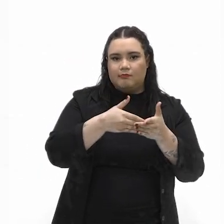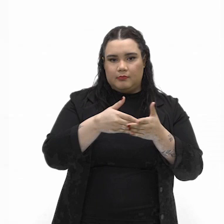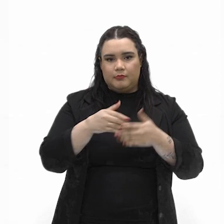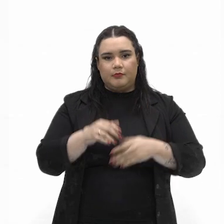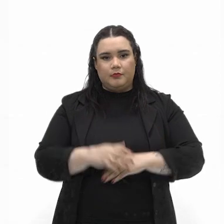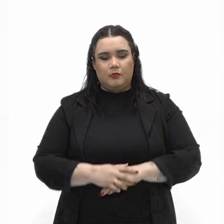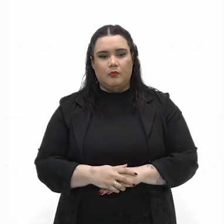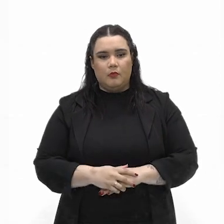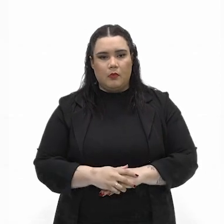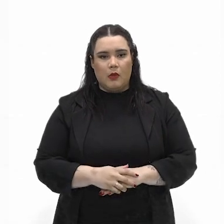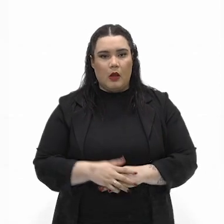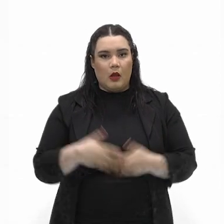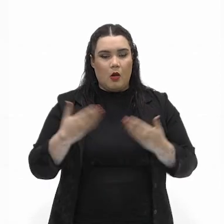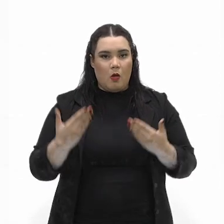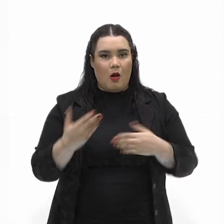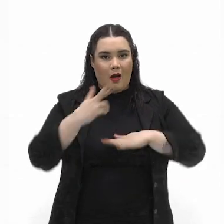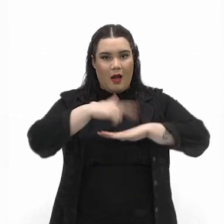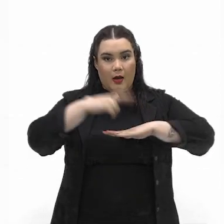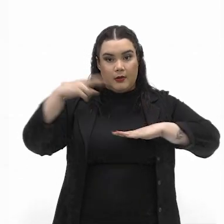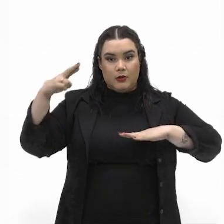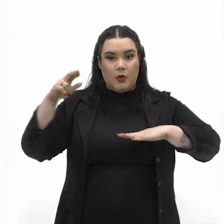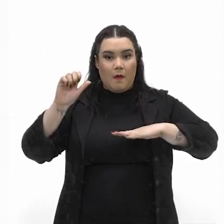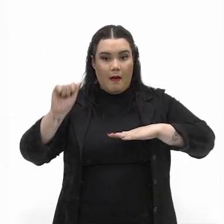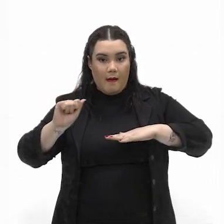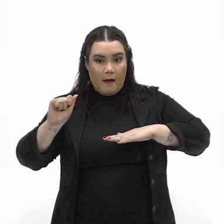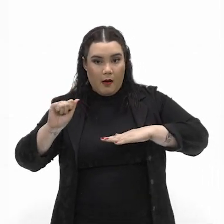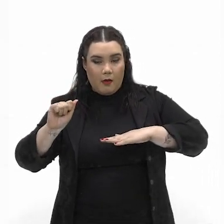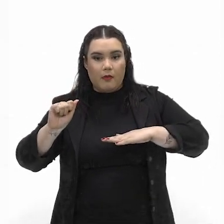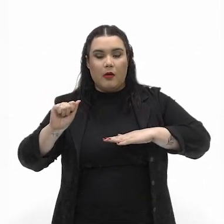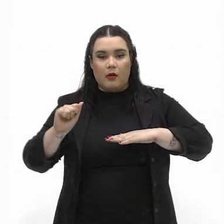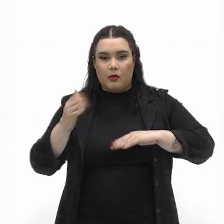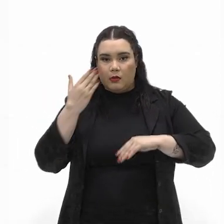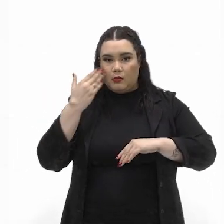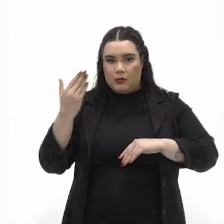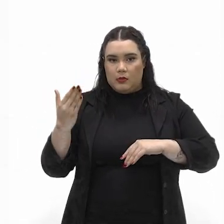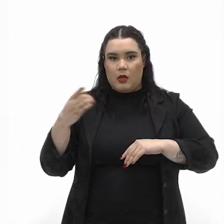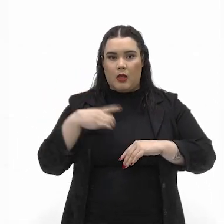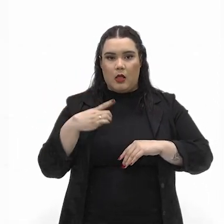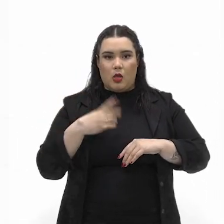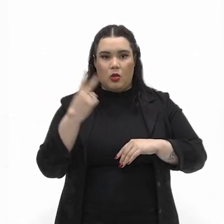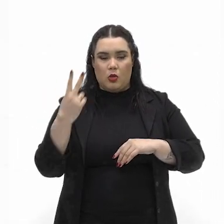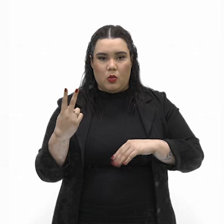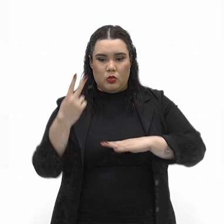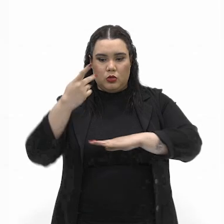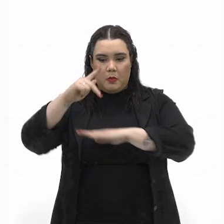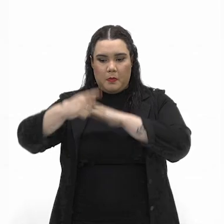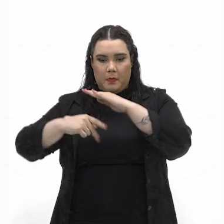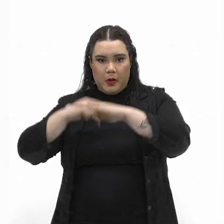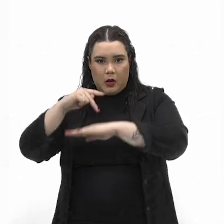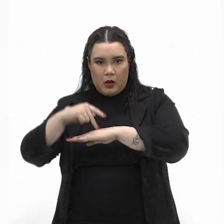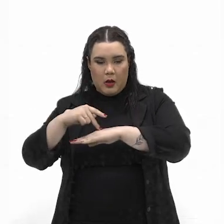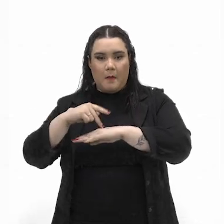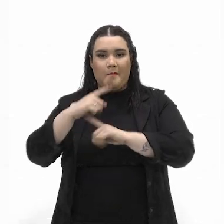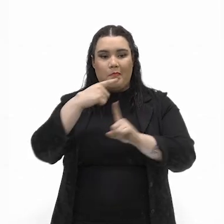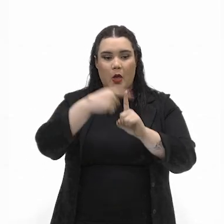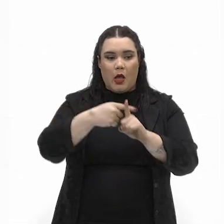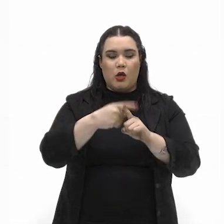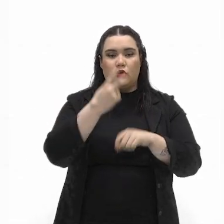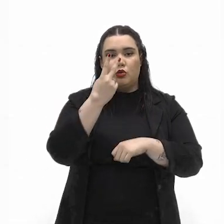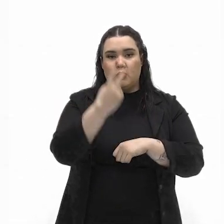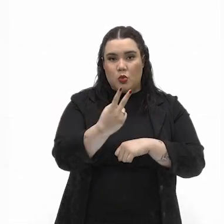alfa, que é que vocês estão vendo aí, né, que é a formação de 2 prótons mais 2 nêutrons, ela é uma